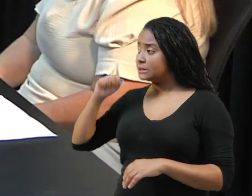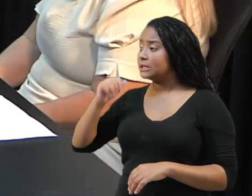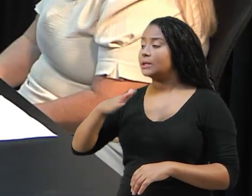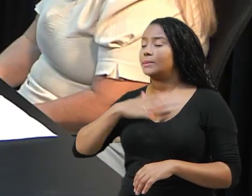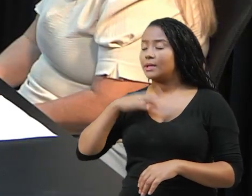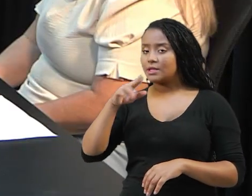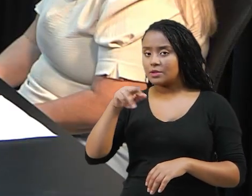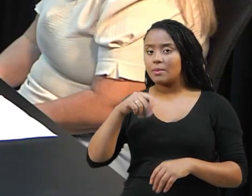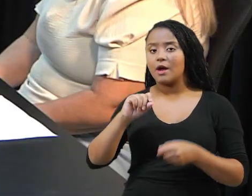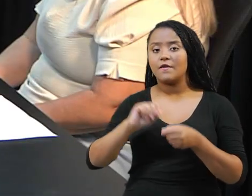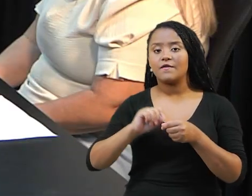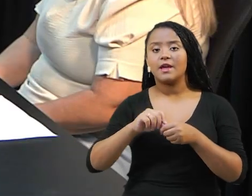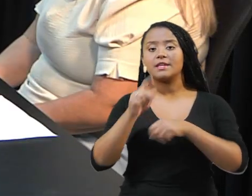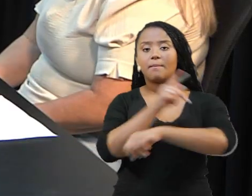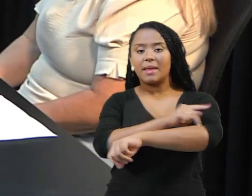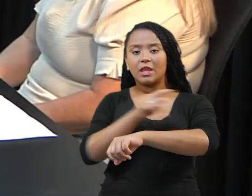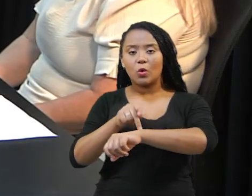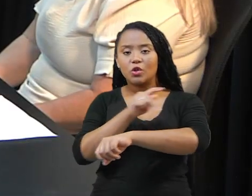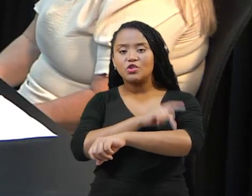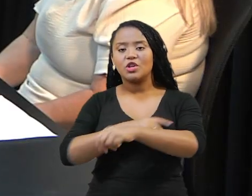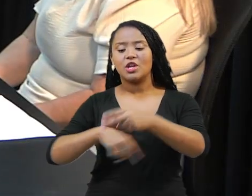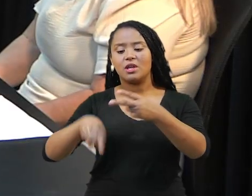cursos, nutrição.